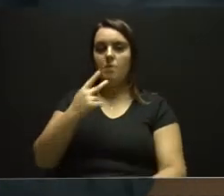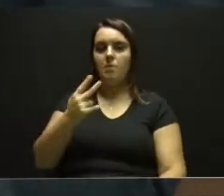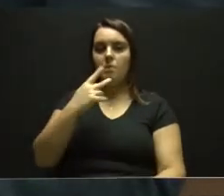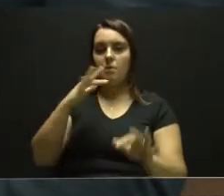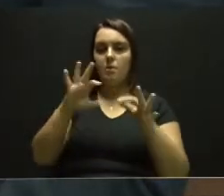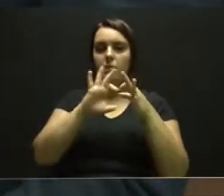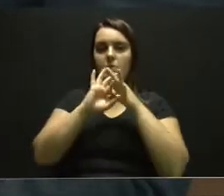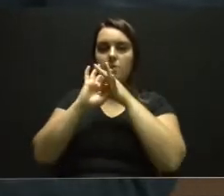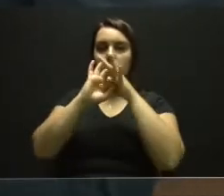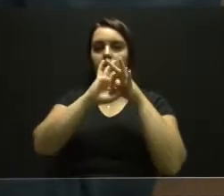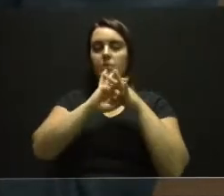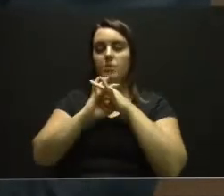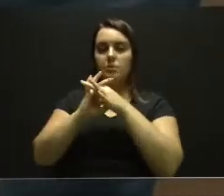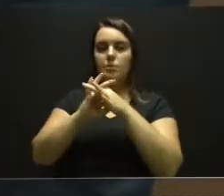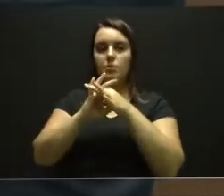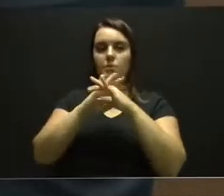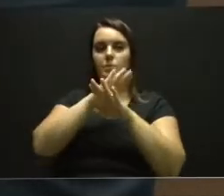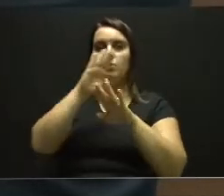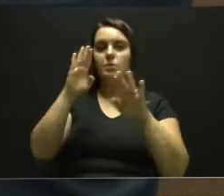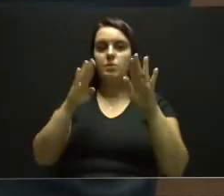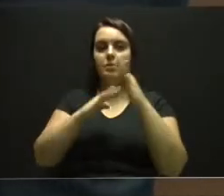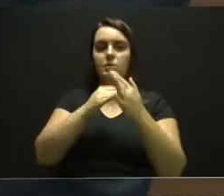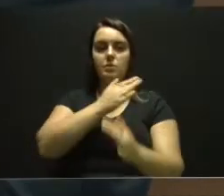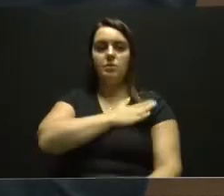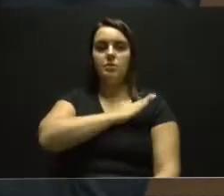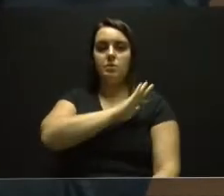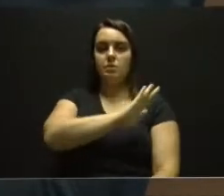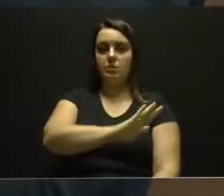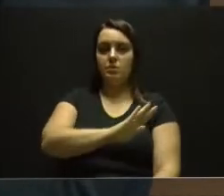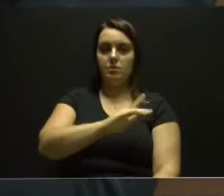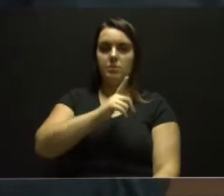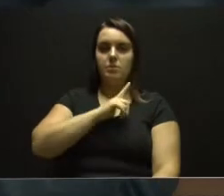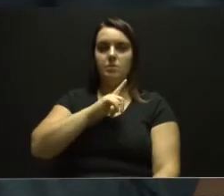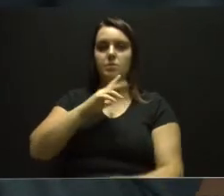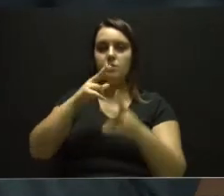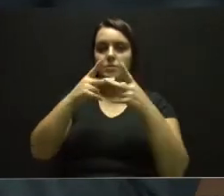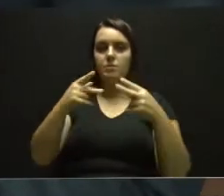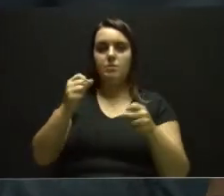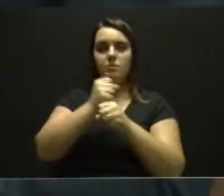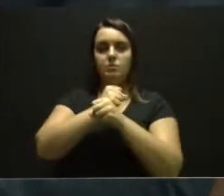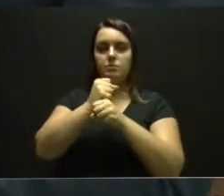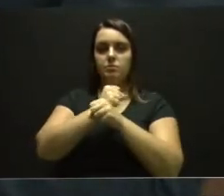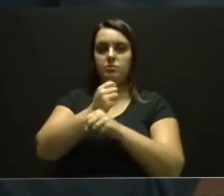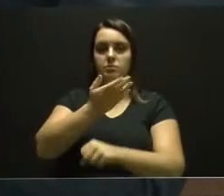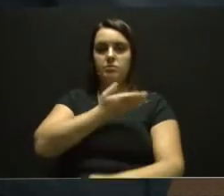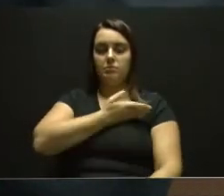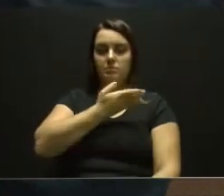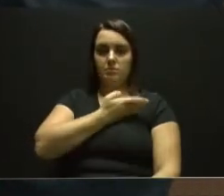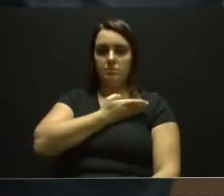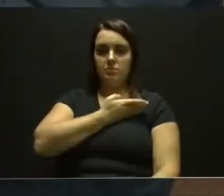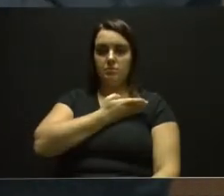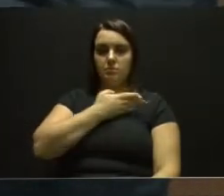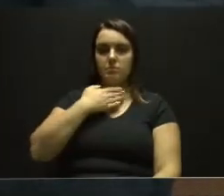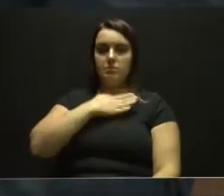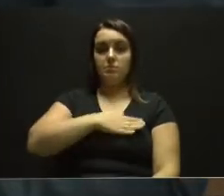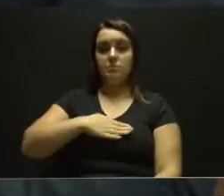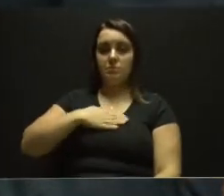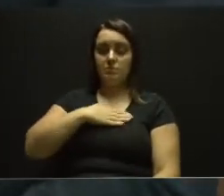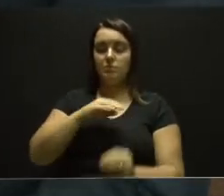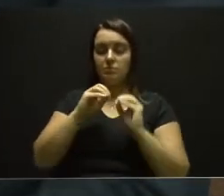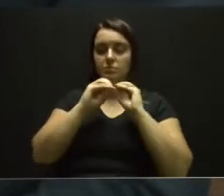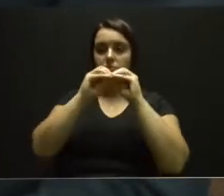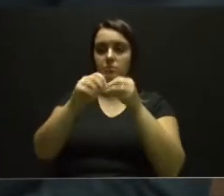todo o preconceito que tentou durante vários anos que temos de amizade nos separar então gostaria de deixar registrado